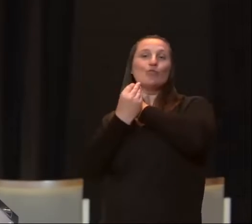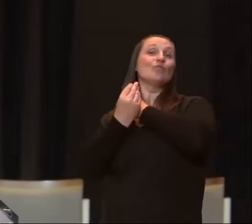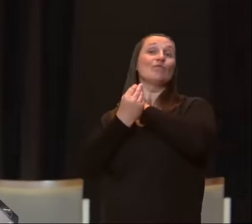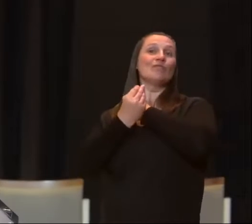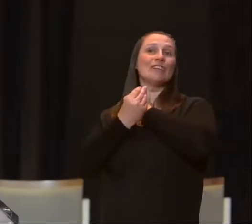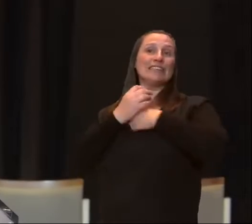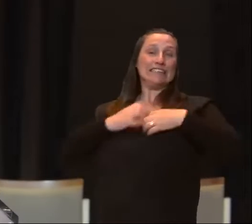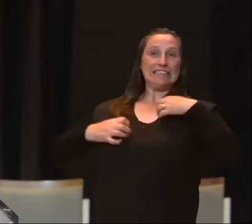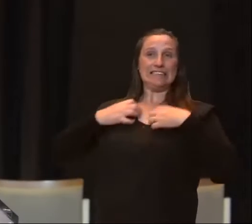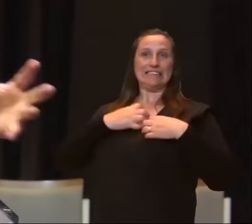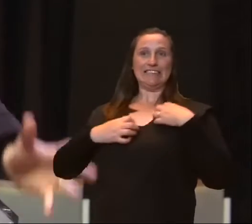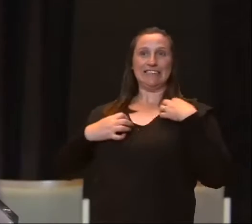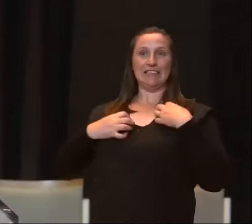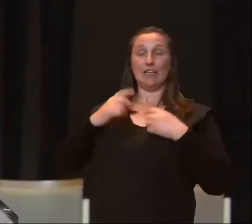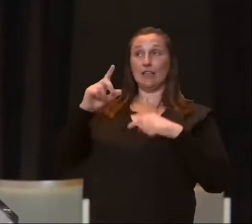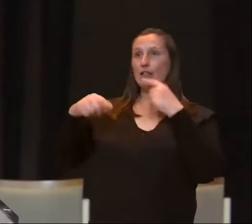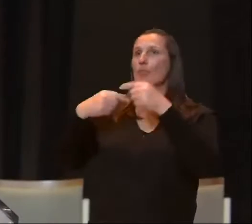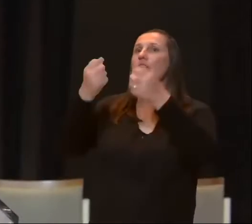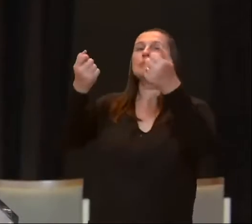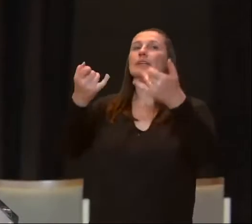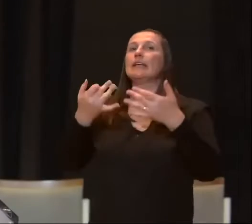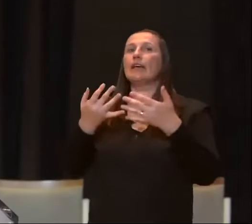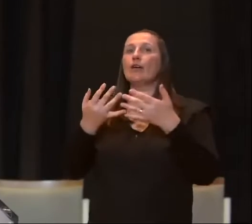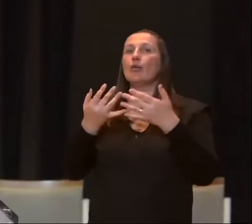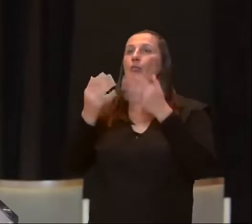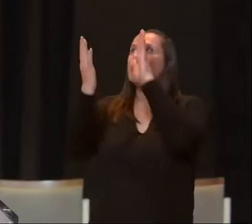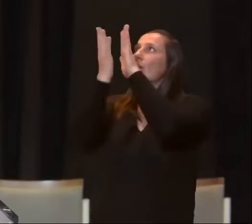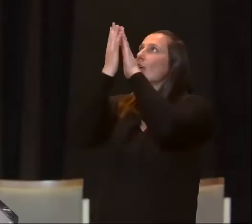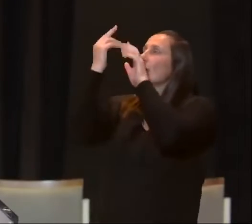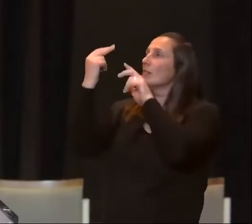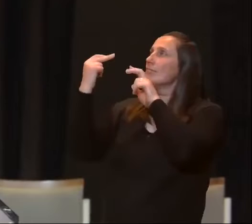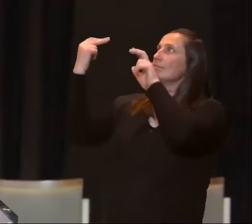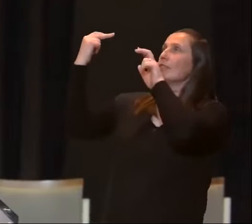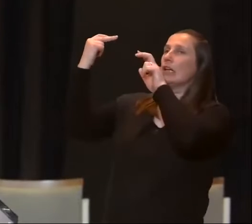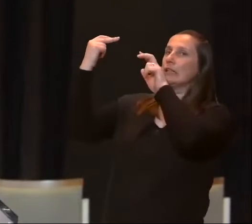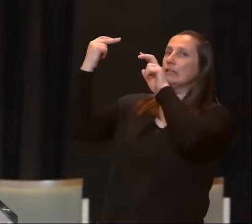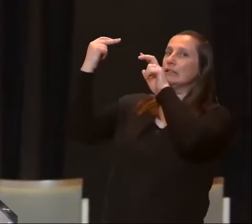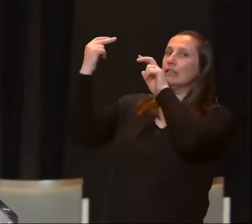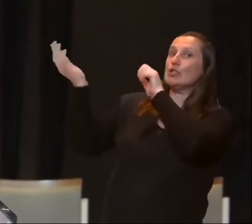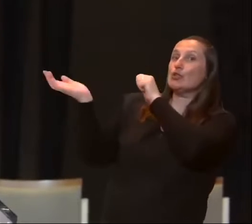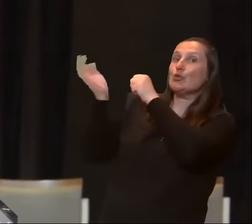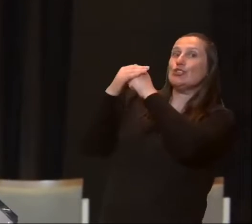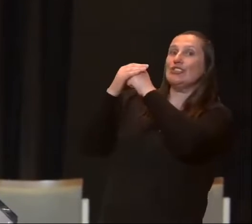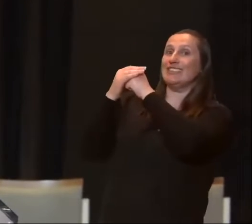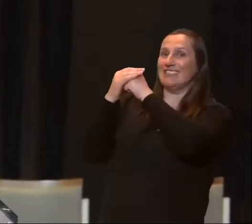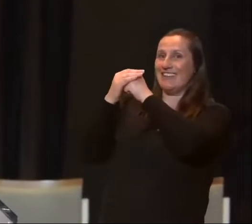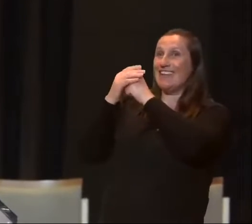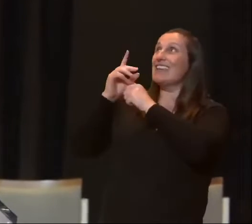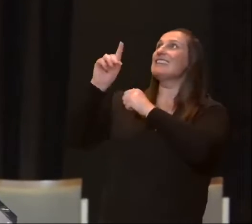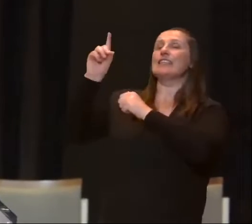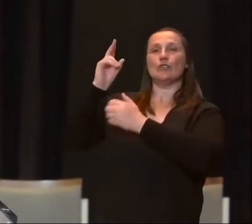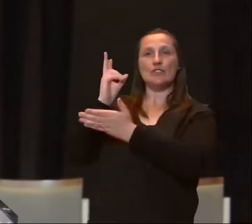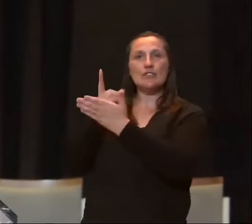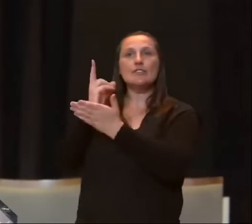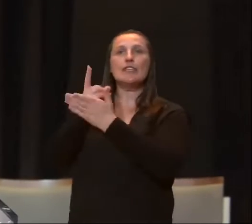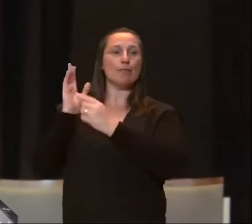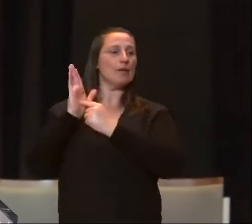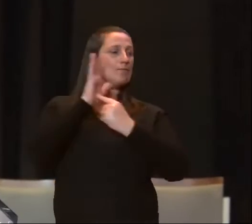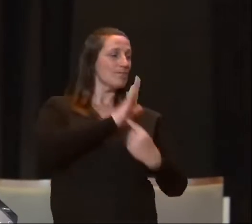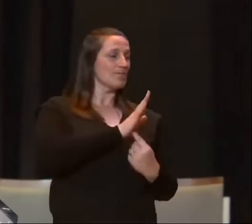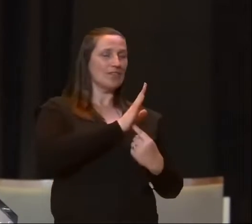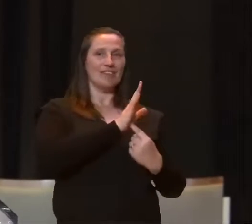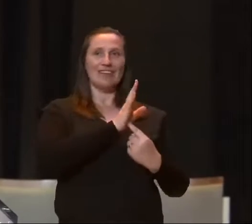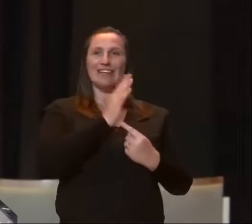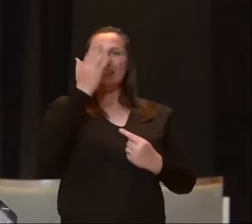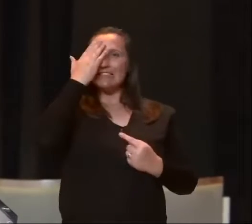face escondida de Deus no sofrimento. De certa maneira, Deus sempre se revela no sofrimento. A cruz é um